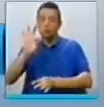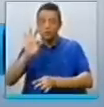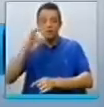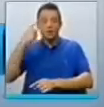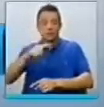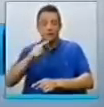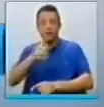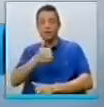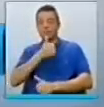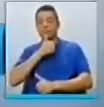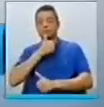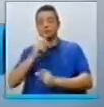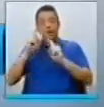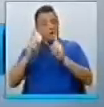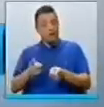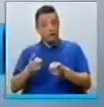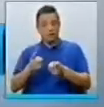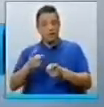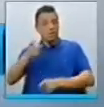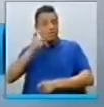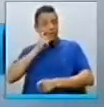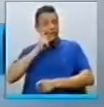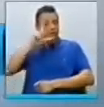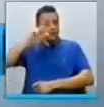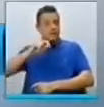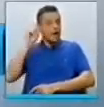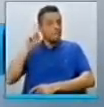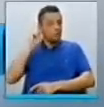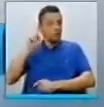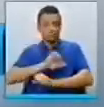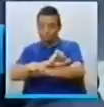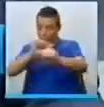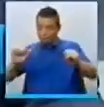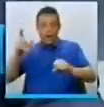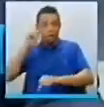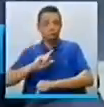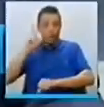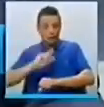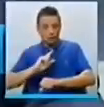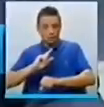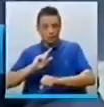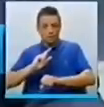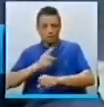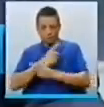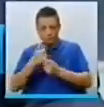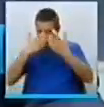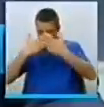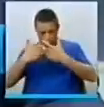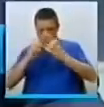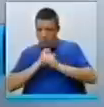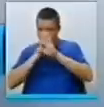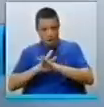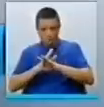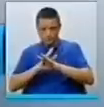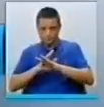as tomar na defesa daquilo que também é muito importante para elas e que faz não tenha dúvida não tenha dúvida não